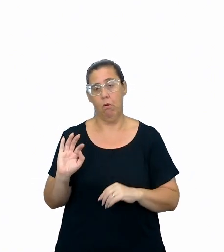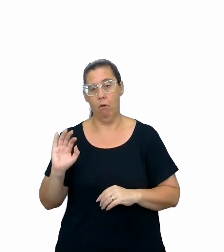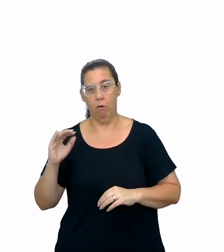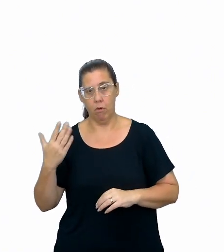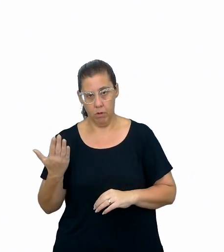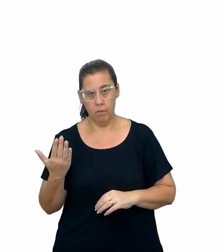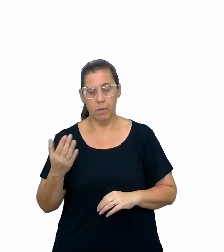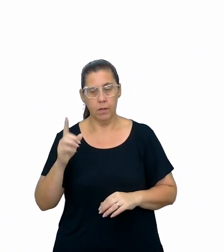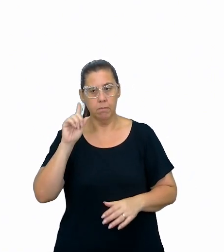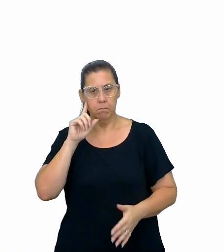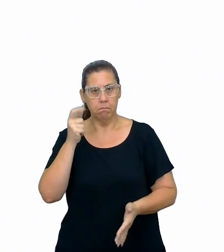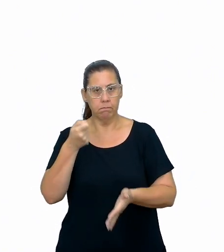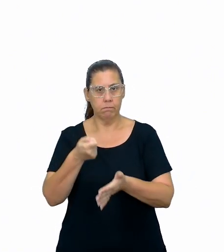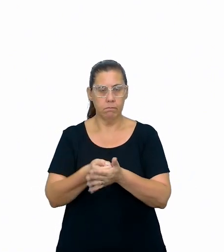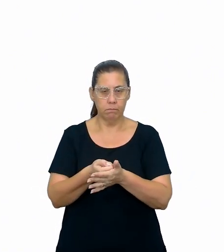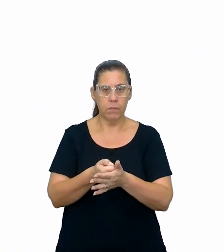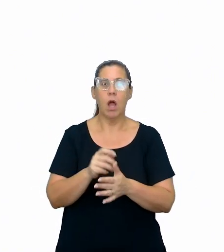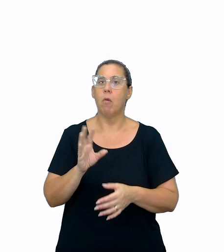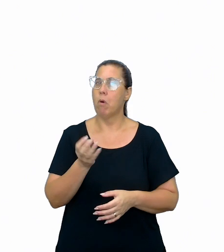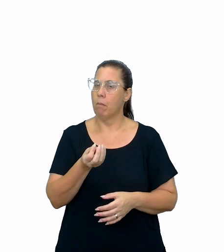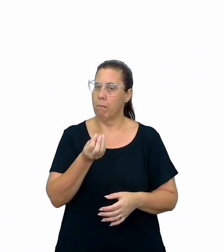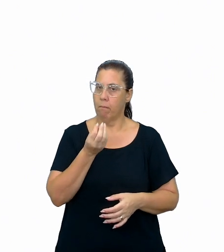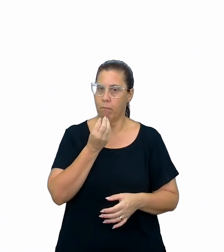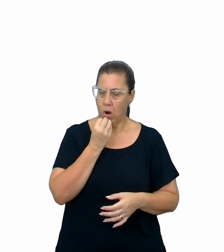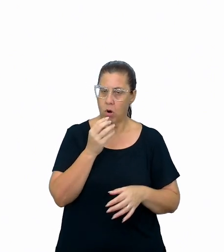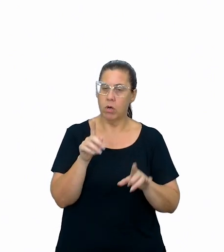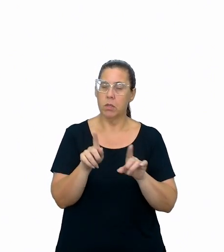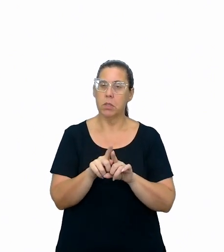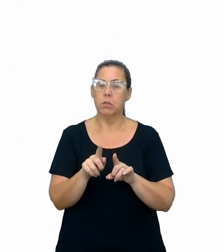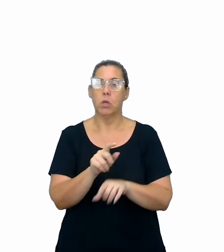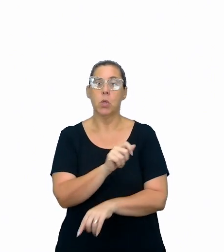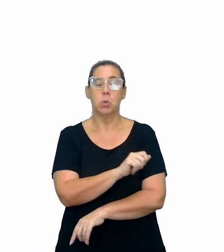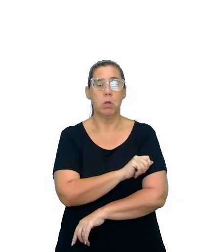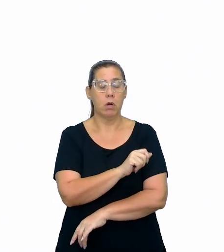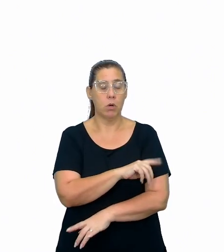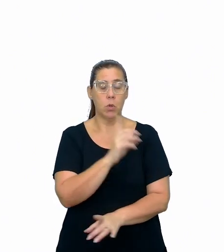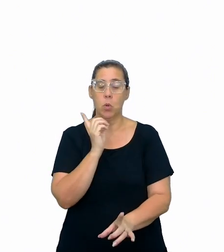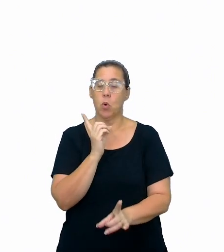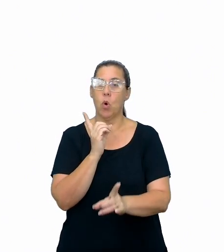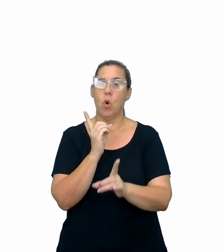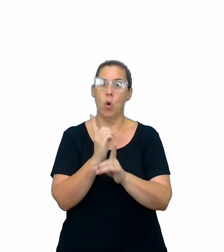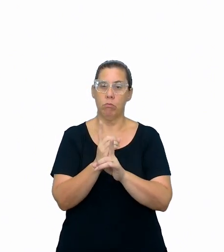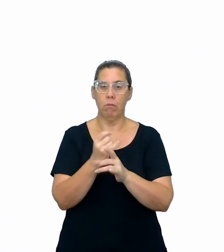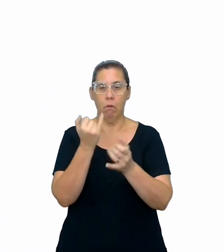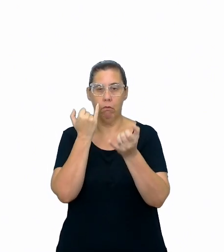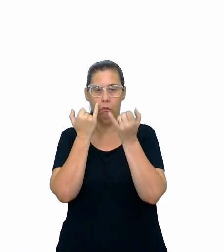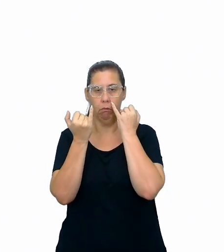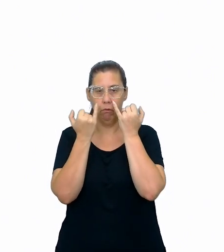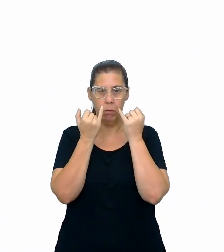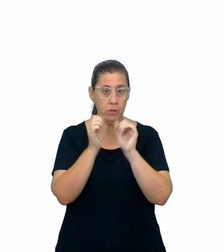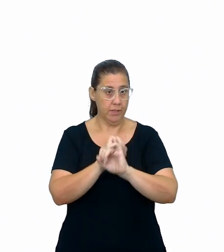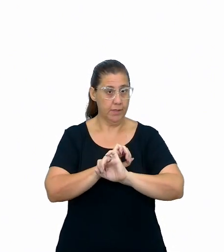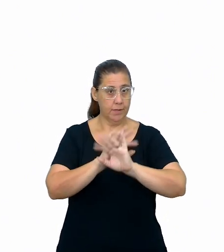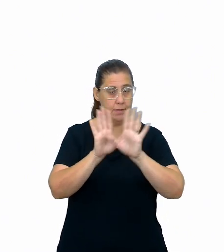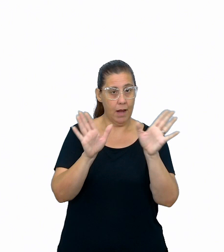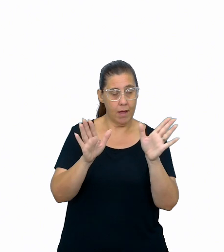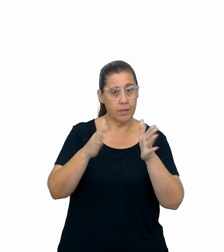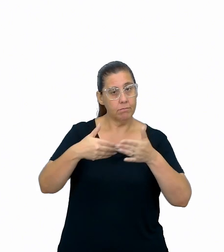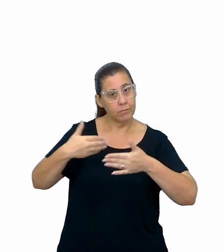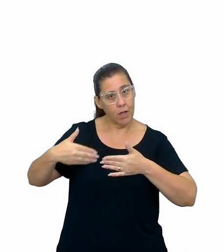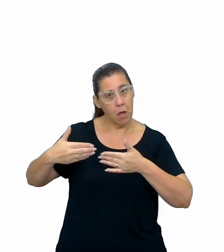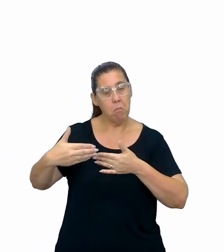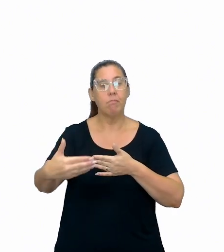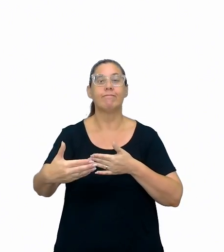para resolvê-los. É uma oportunidade dos estudantes localizarem aí informações explícitas ao longo